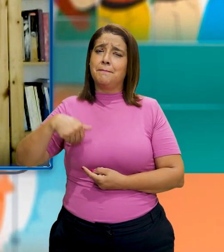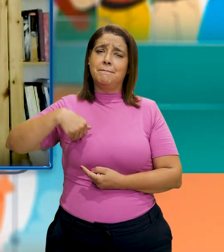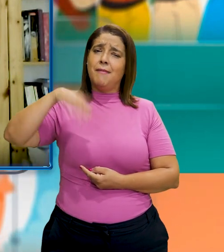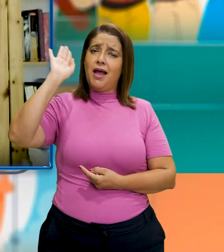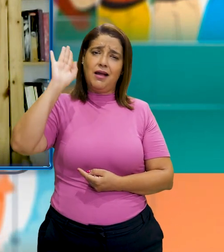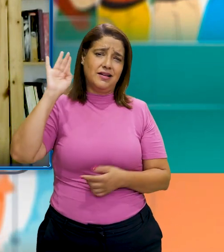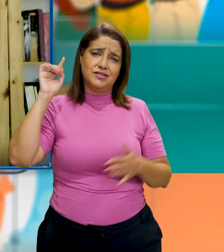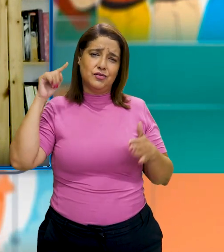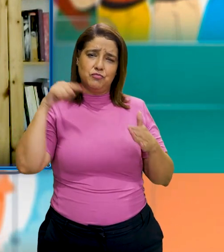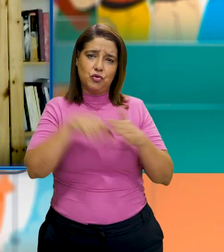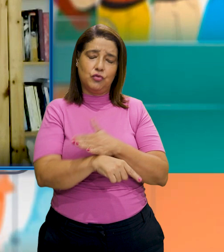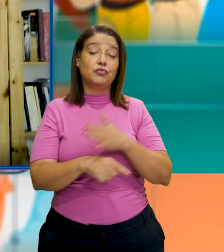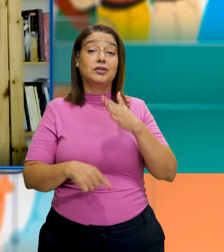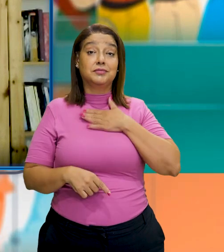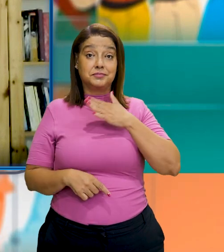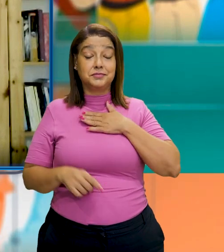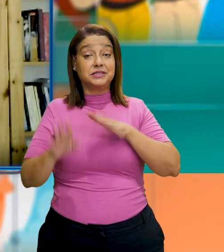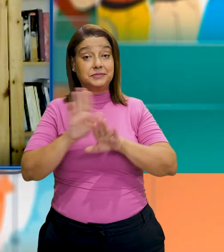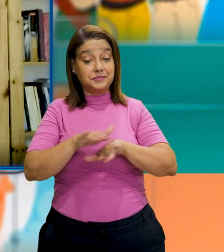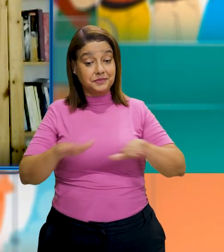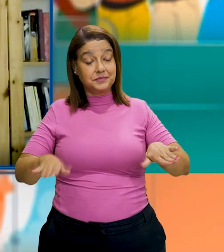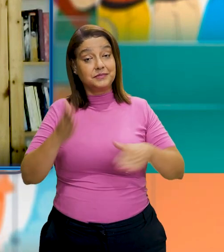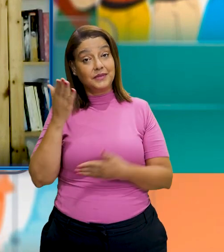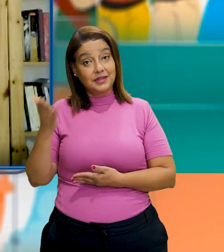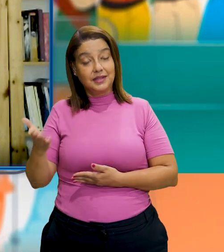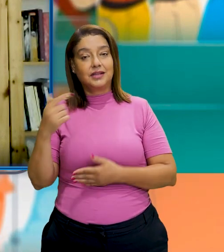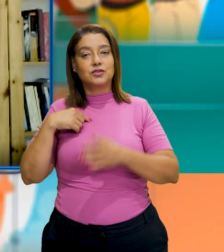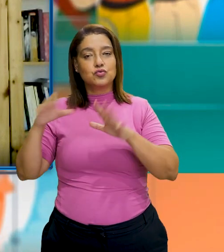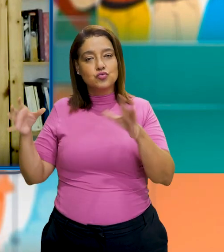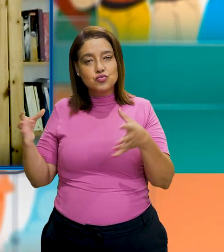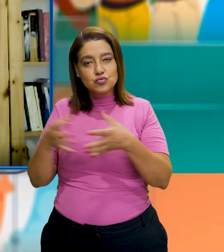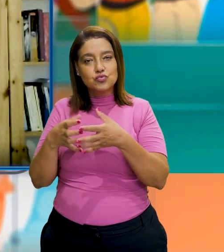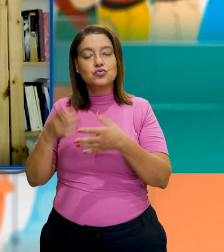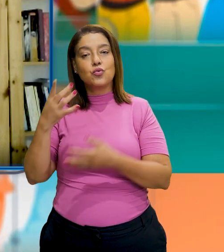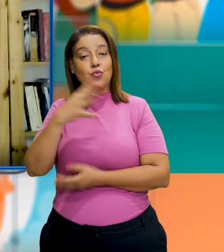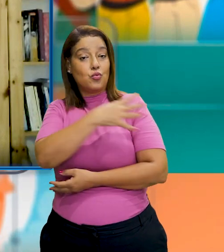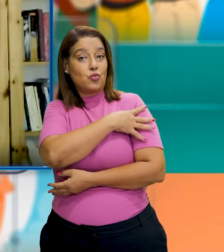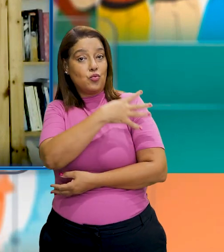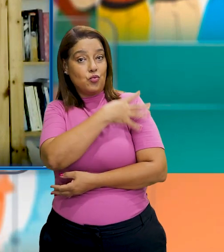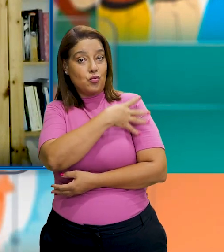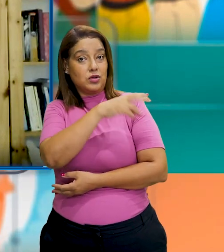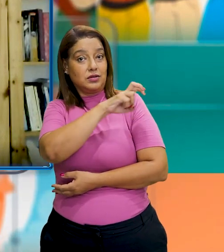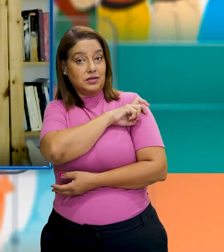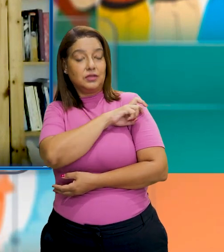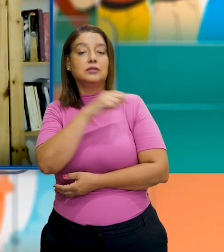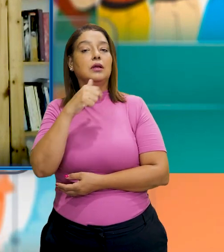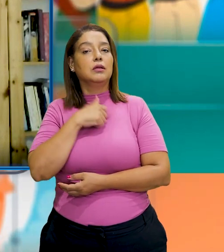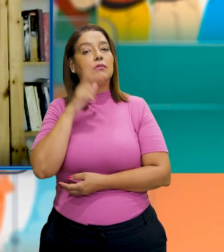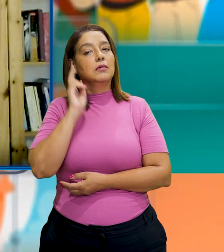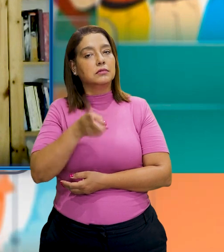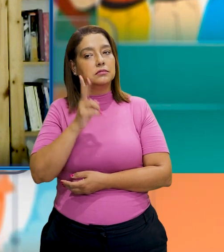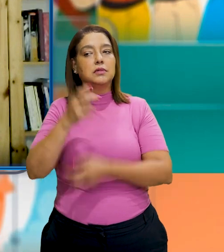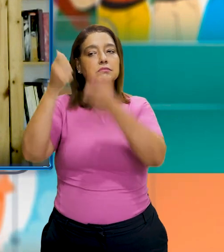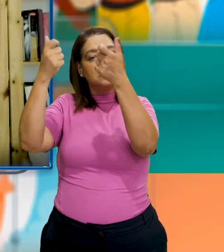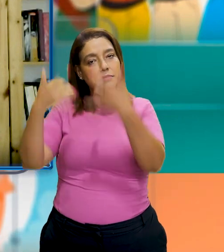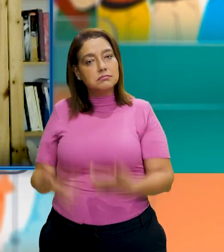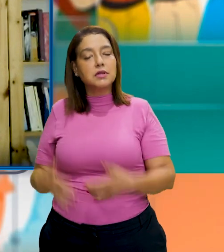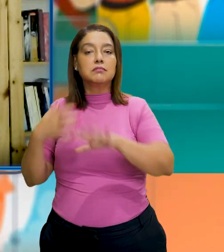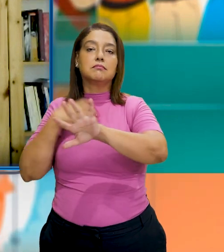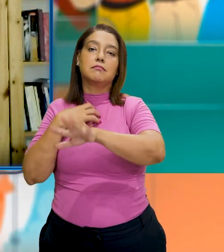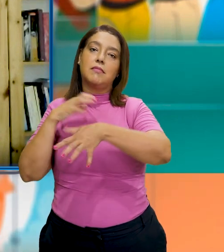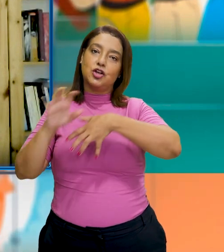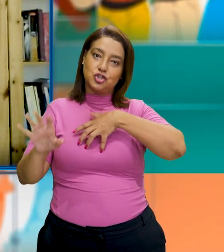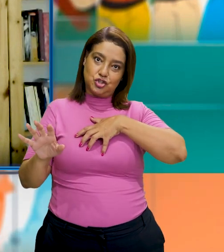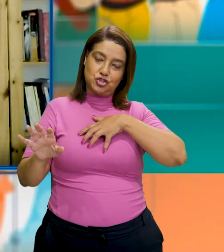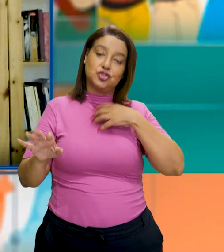muito mais profundo. Para as minhas crianças lá da turminha do 4º ano e 5º ano, eu explico empatia dessa